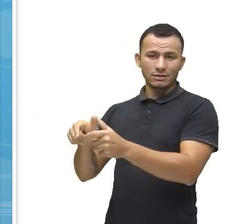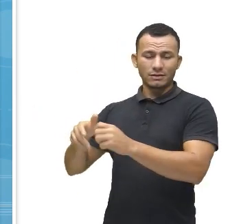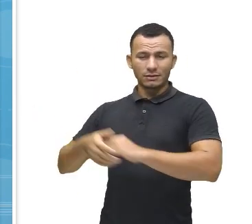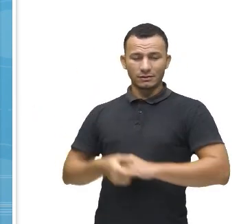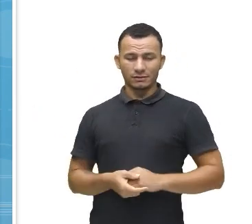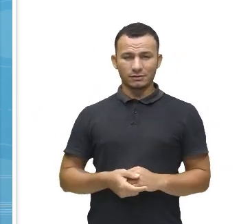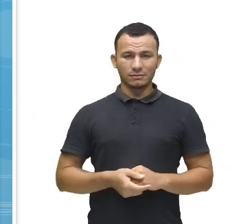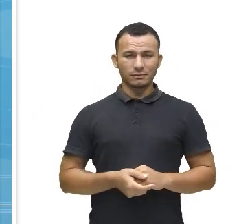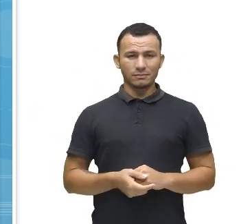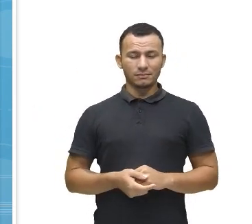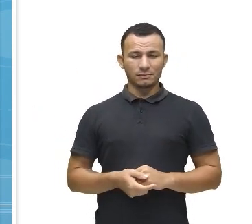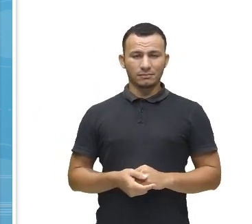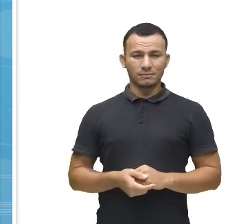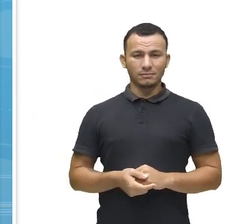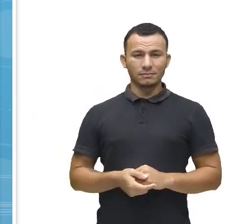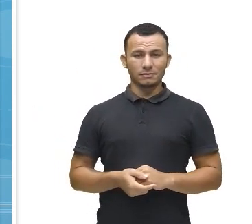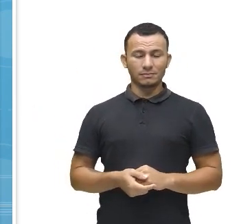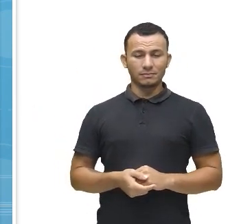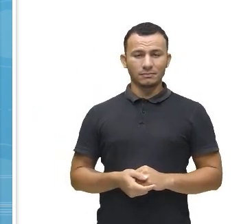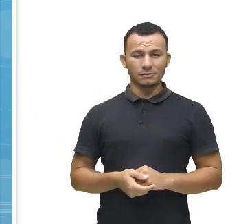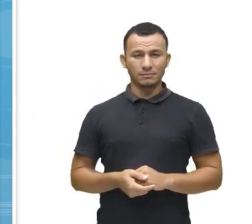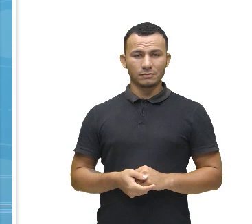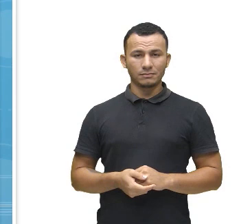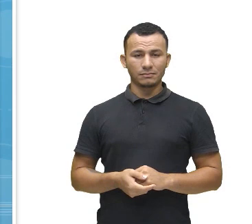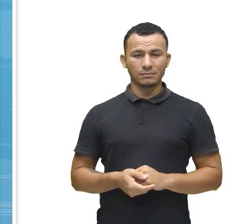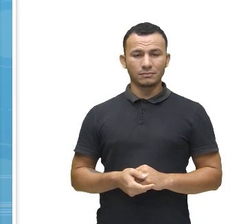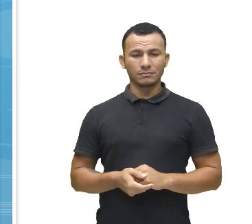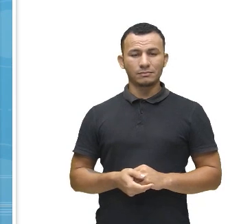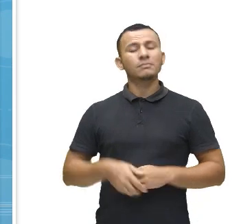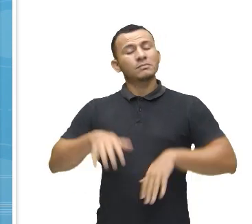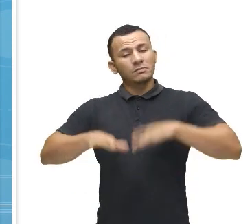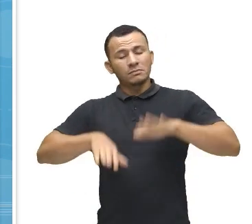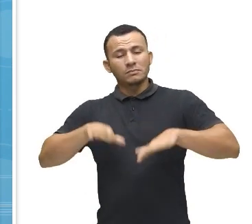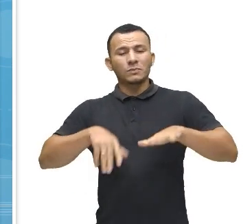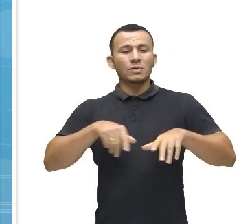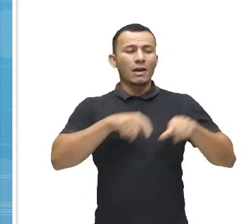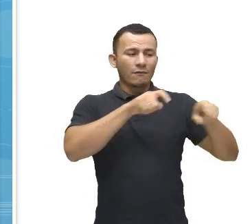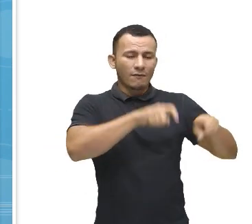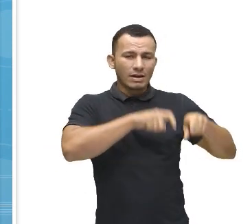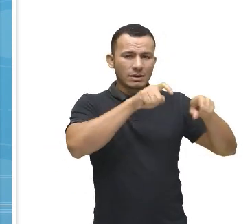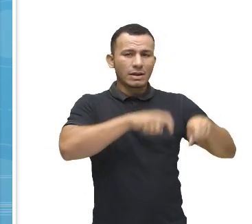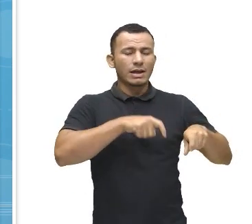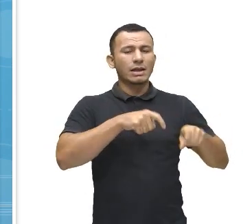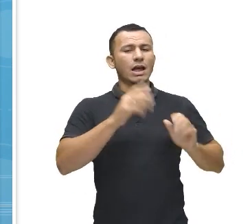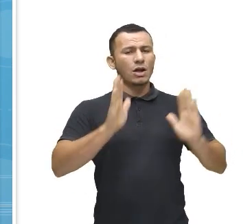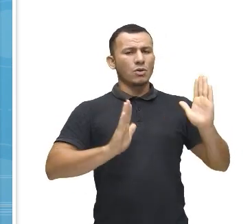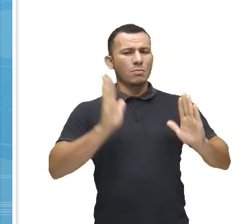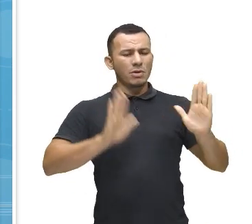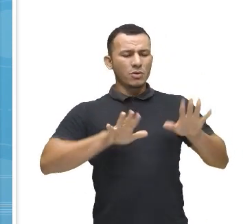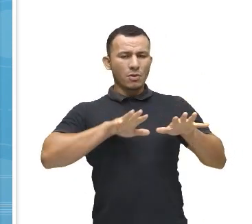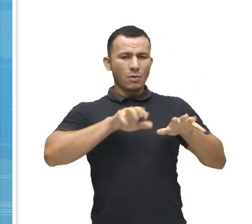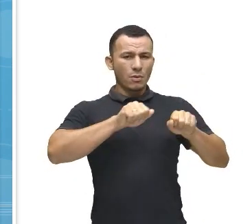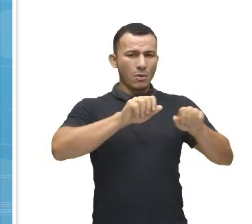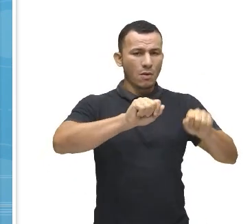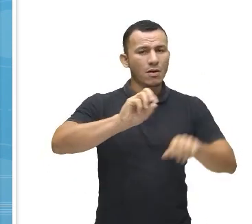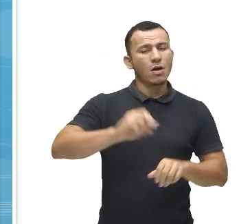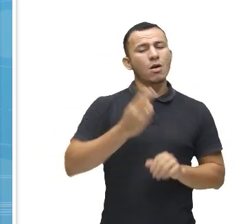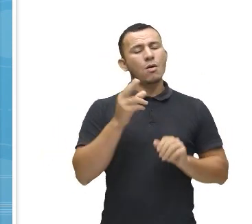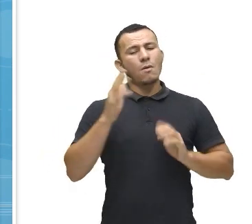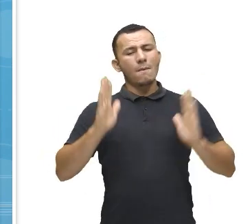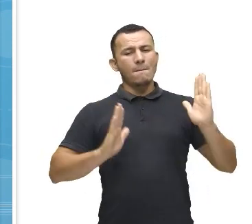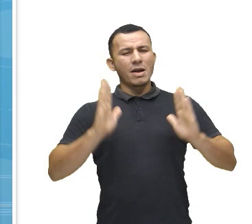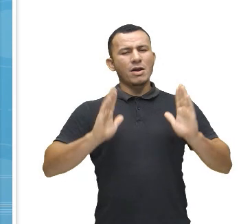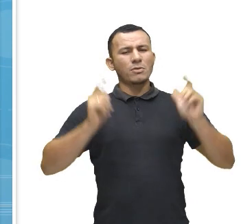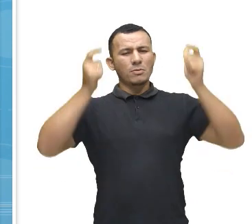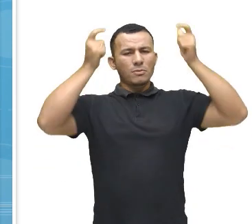fugidos. Geralmente de engenhos ou fazendas durante o período colonial e imperial,